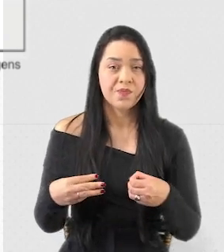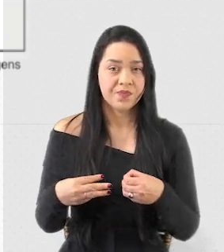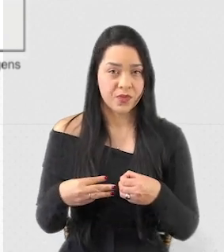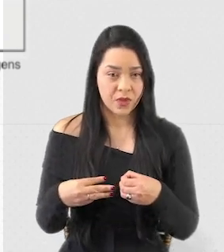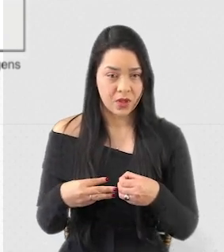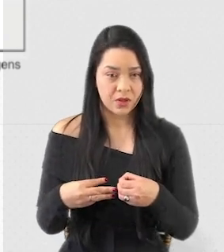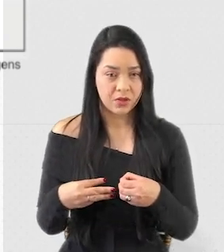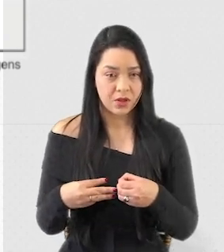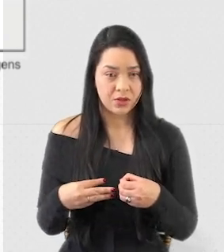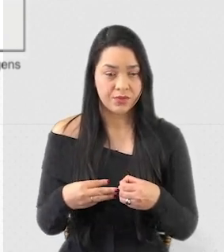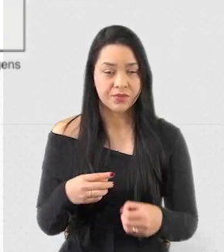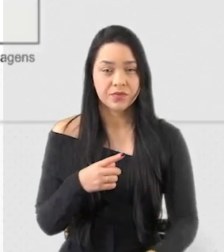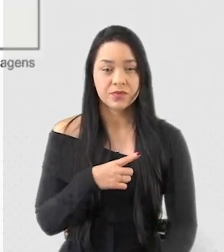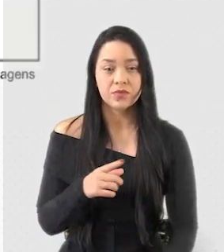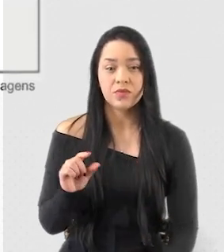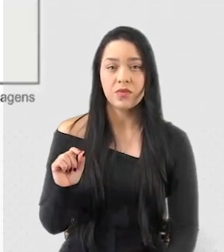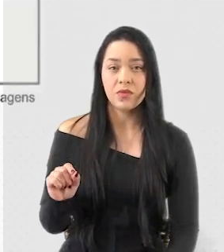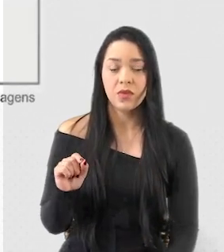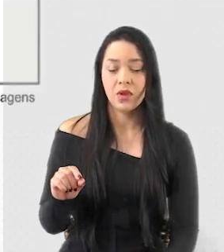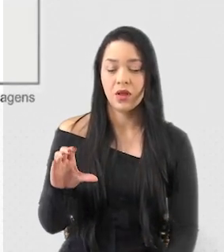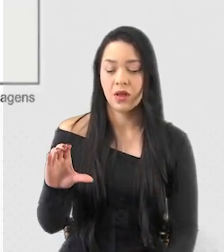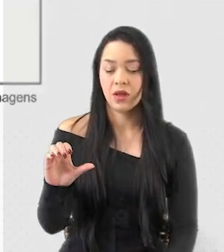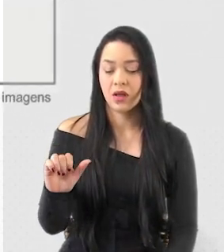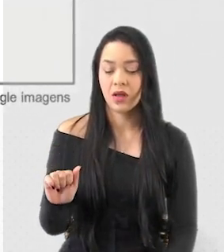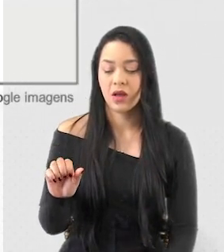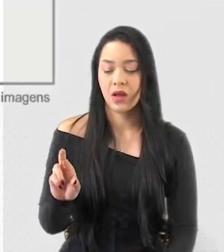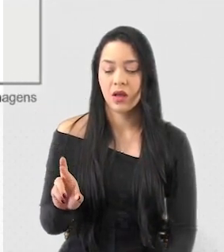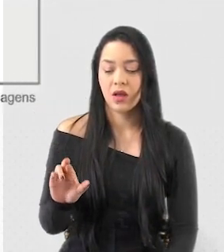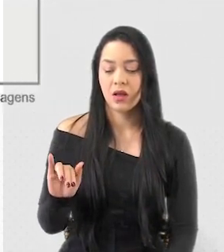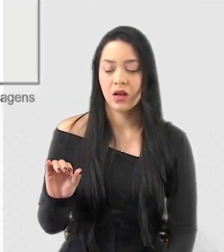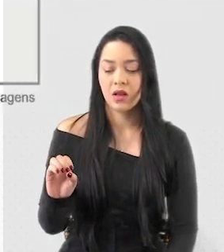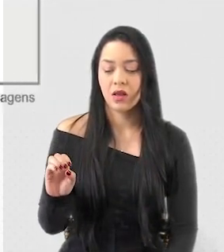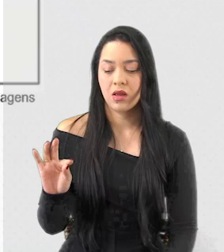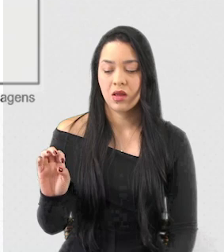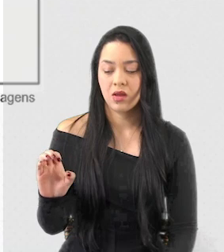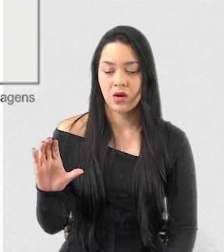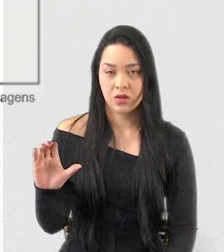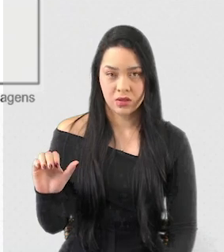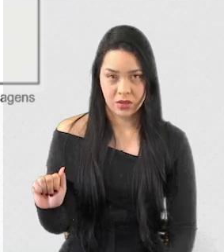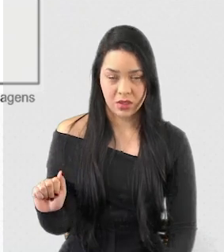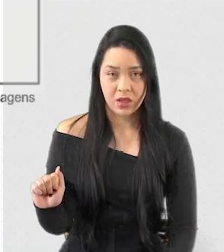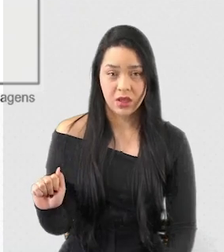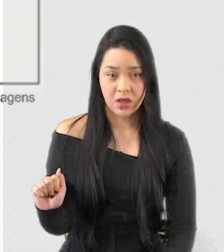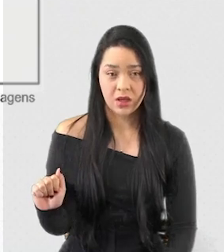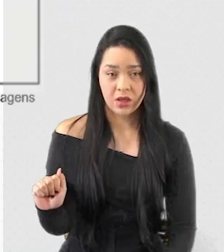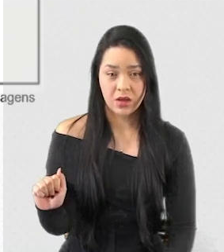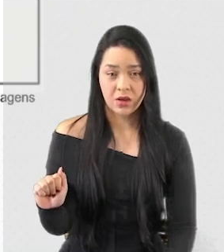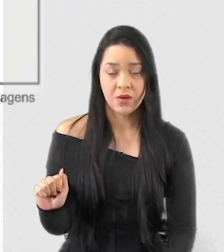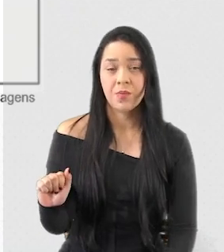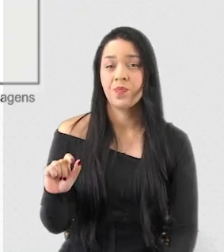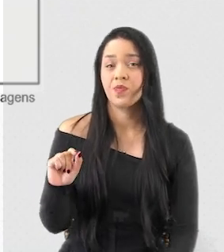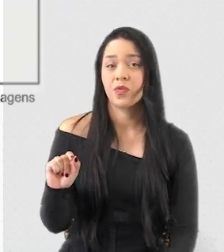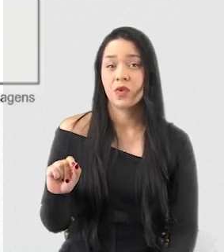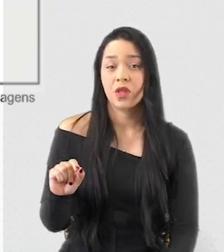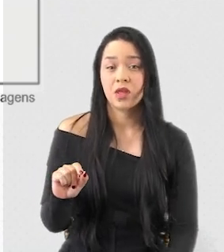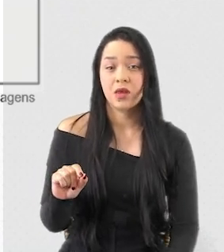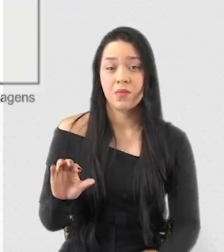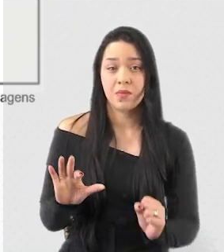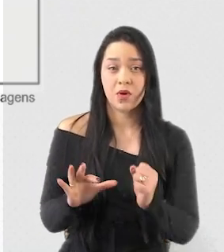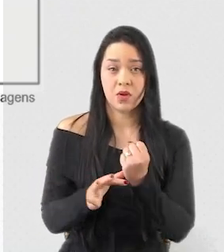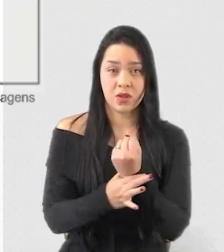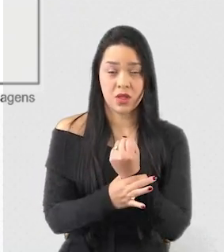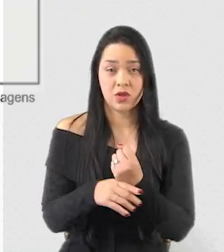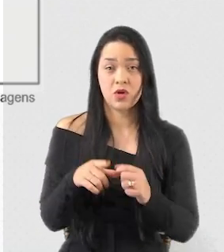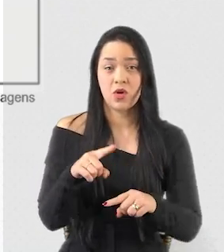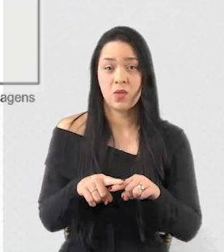Células que possuem ali, ó, nossa carioteca, né, pessoal? Essa membrana que protege o